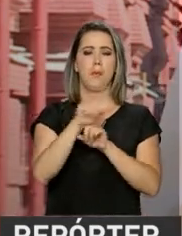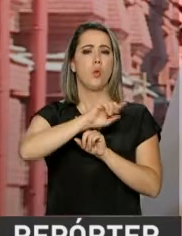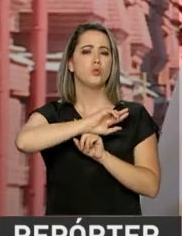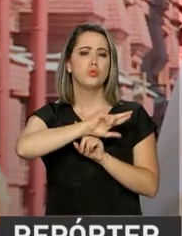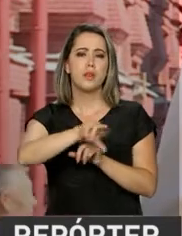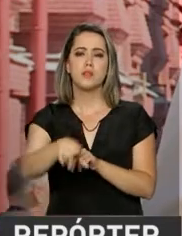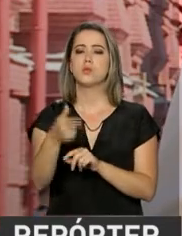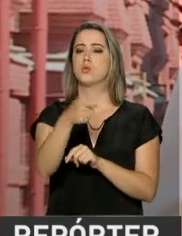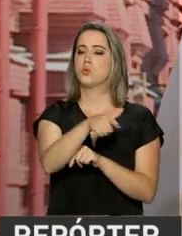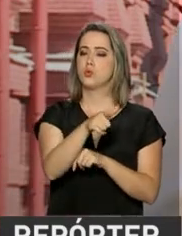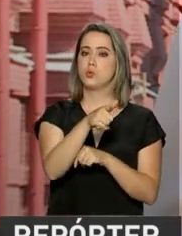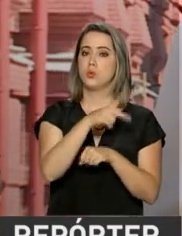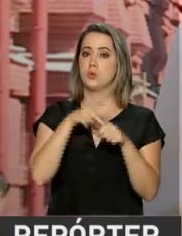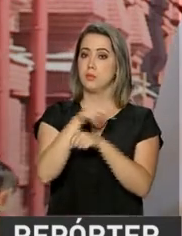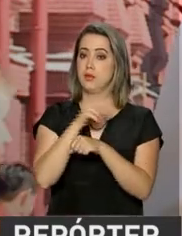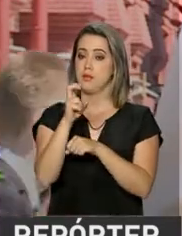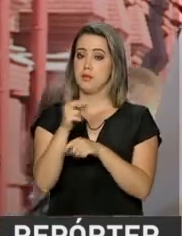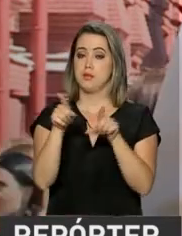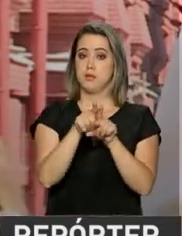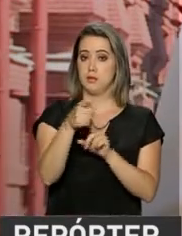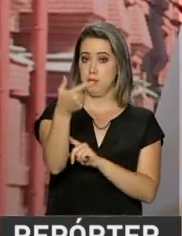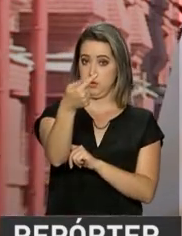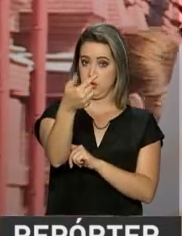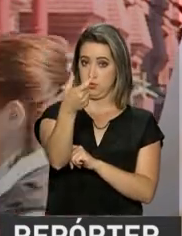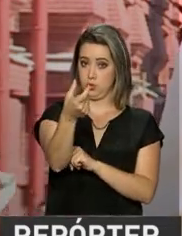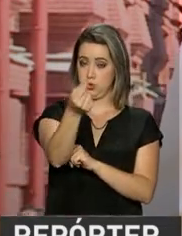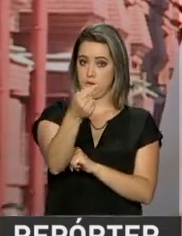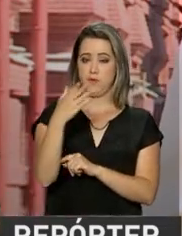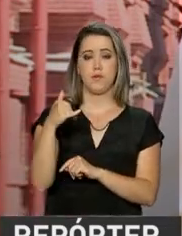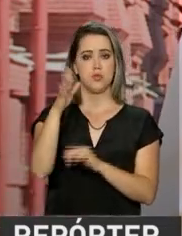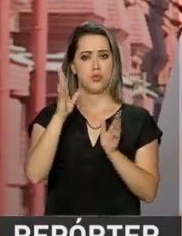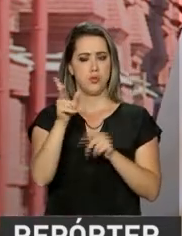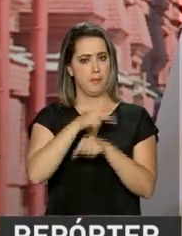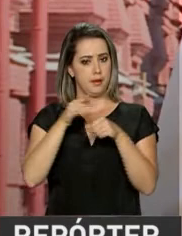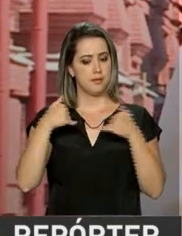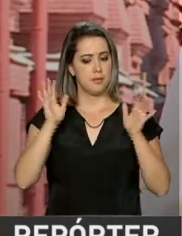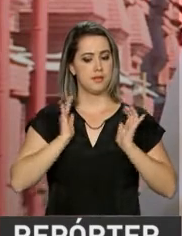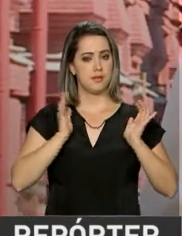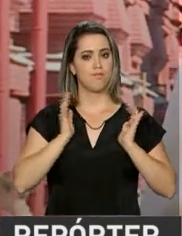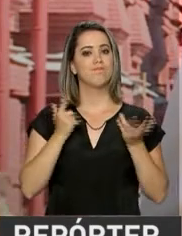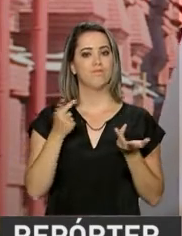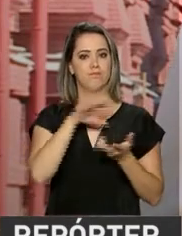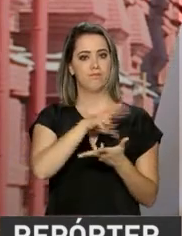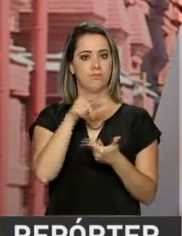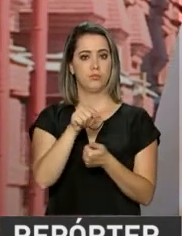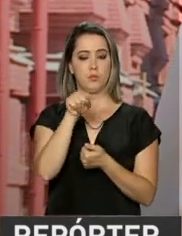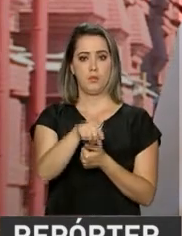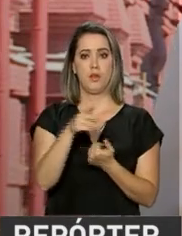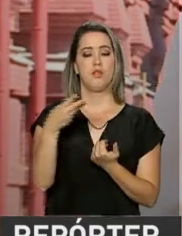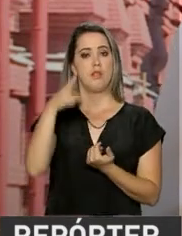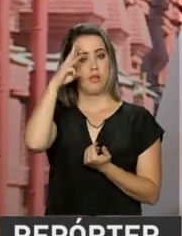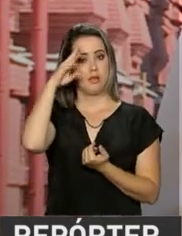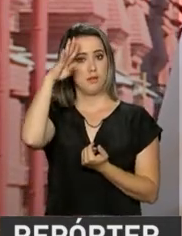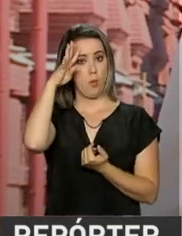África do Sul, e o G20, em que participam os 20 países com as maiores economias do mundo. Na visita a Moscou, nesta terça e